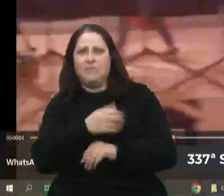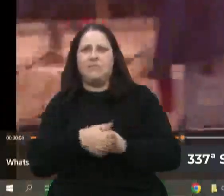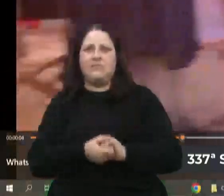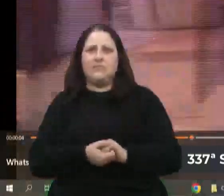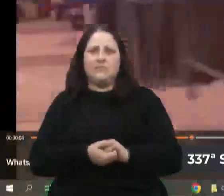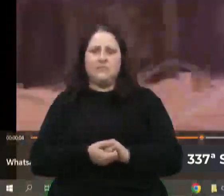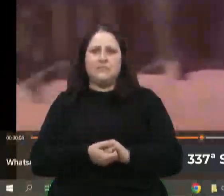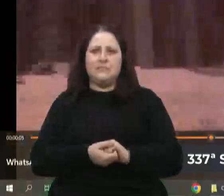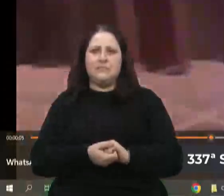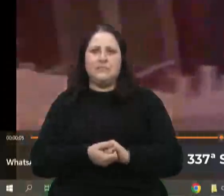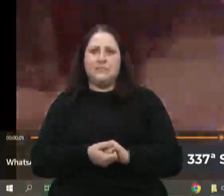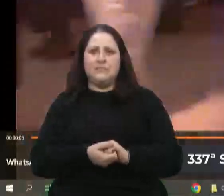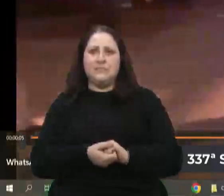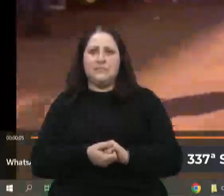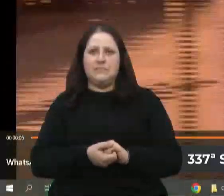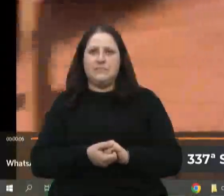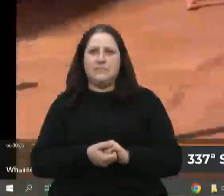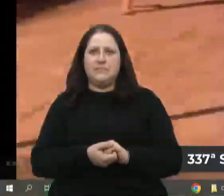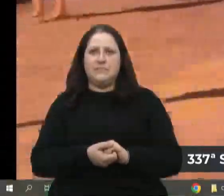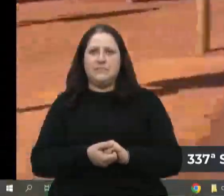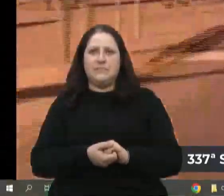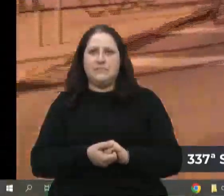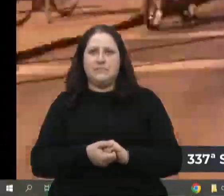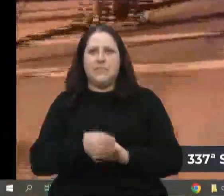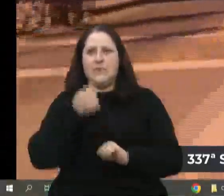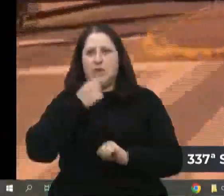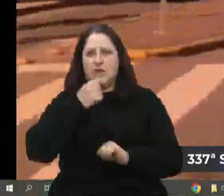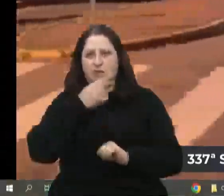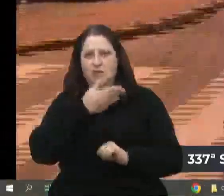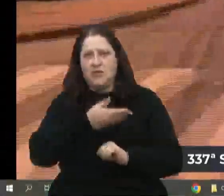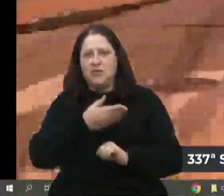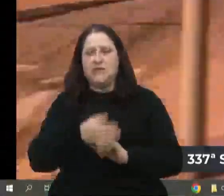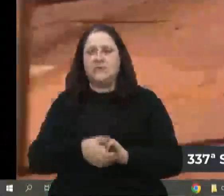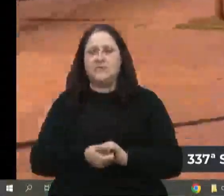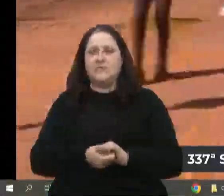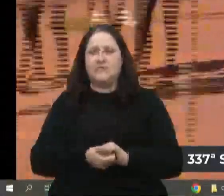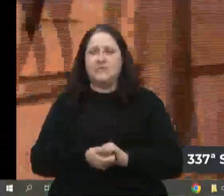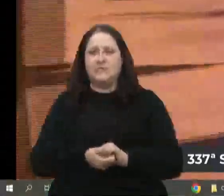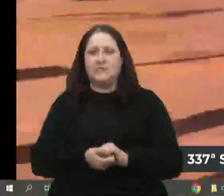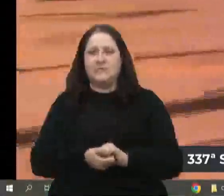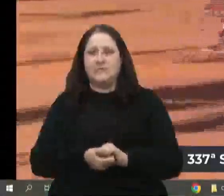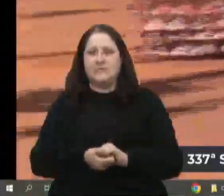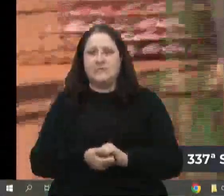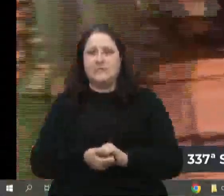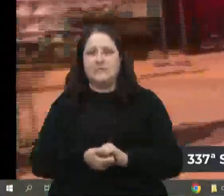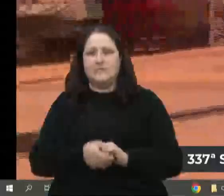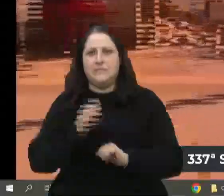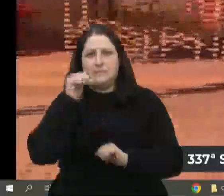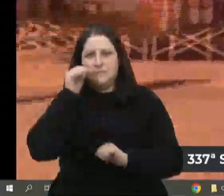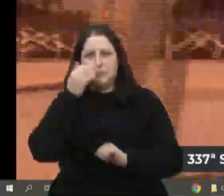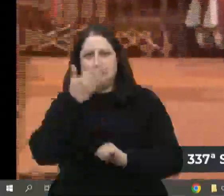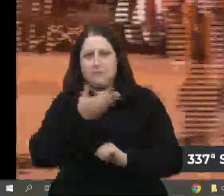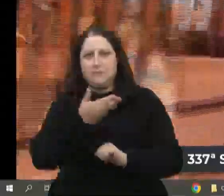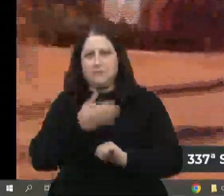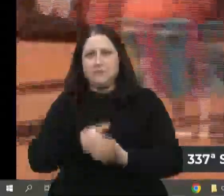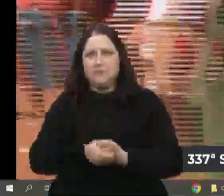gentileza. Isso aqui é Caxias do Sul, tá, pessoal? Acompanhe as cenas, por